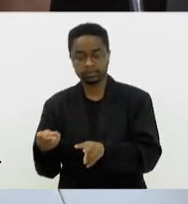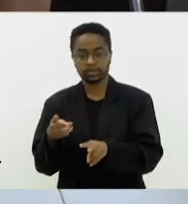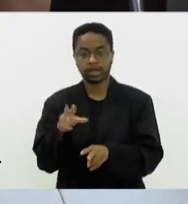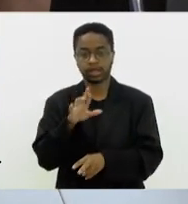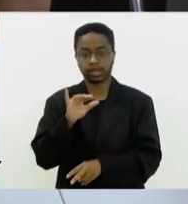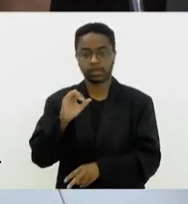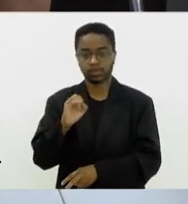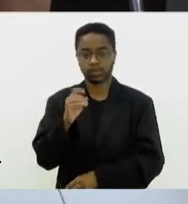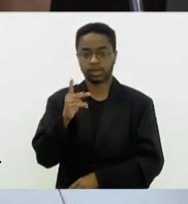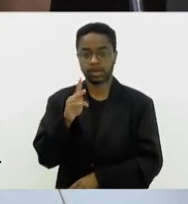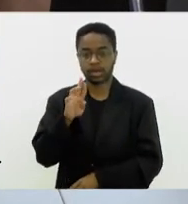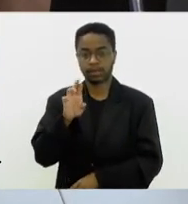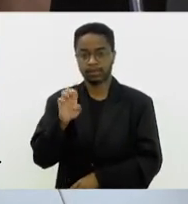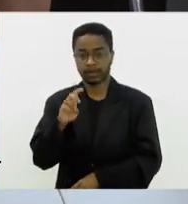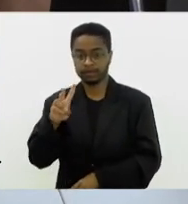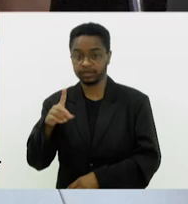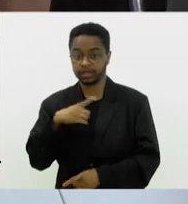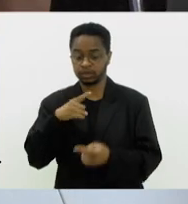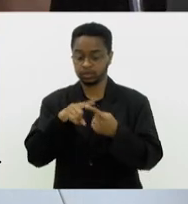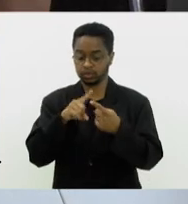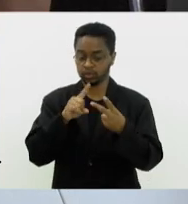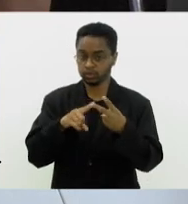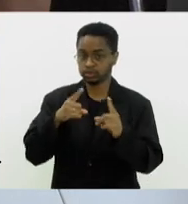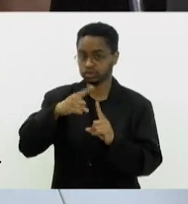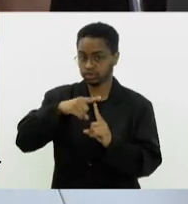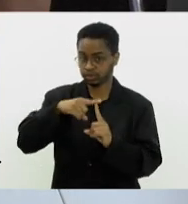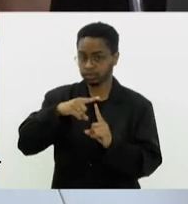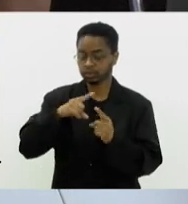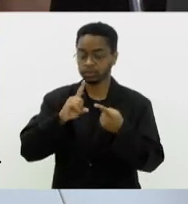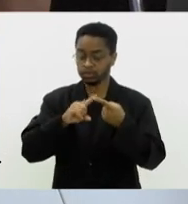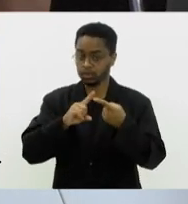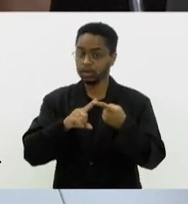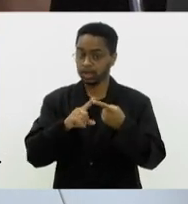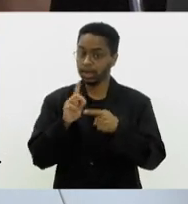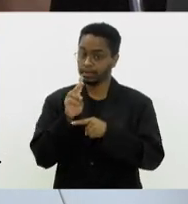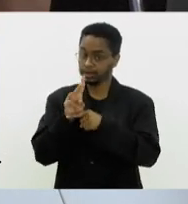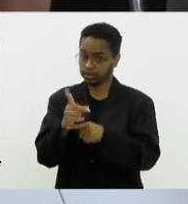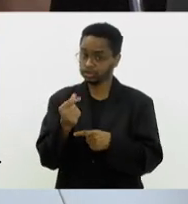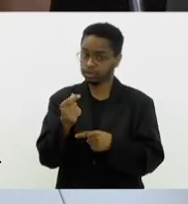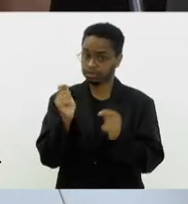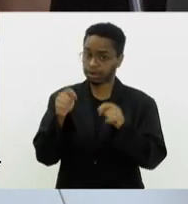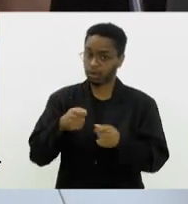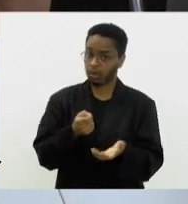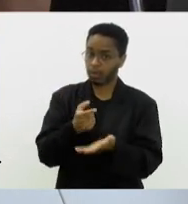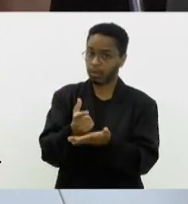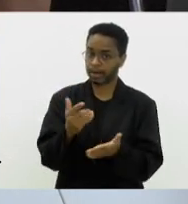falei, o IPEG tinha dois tipos de empréstimo, tinha inclusive empréstimo para casa própria.